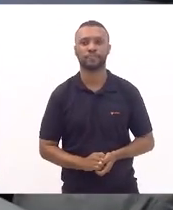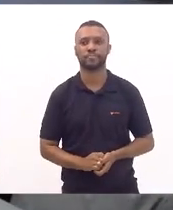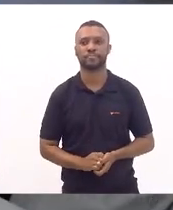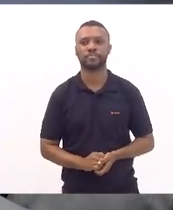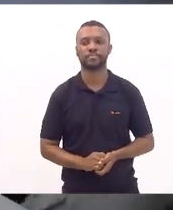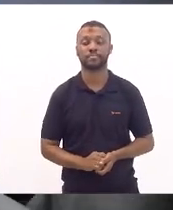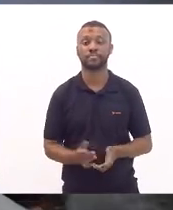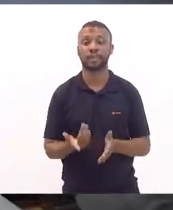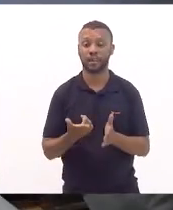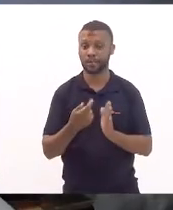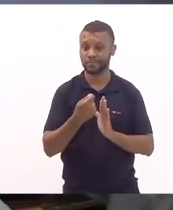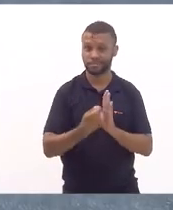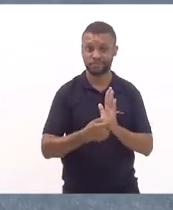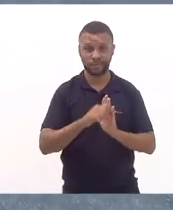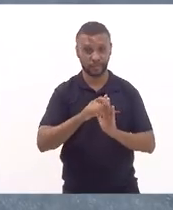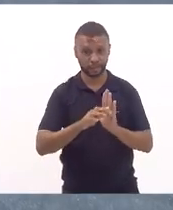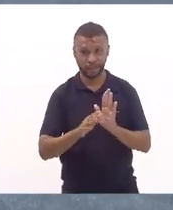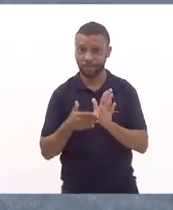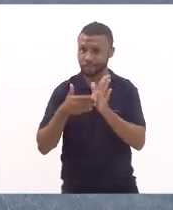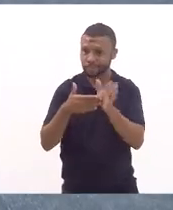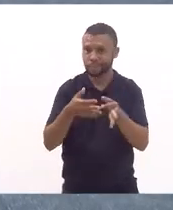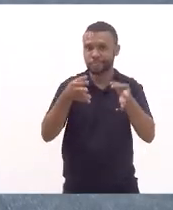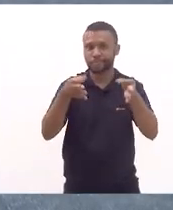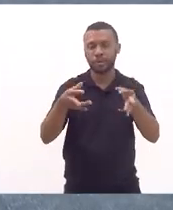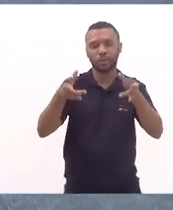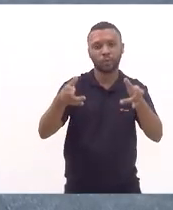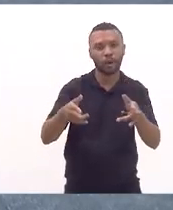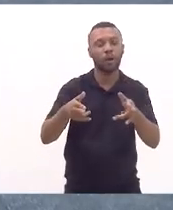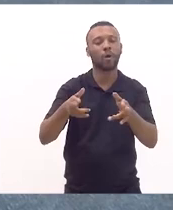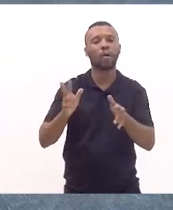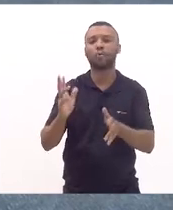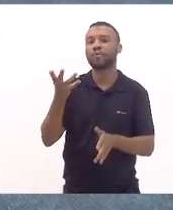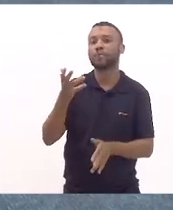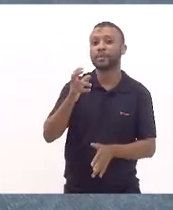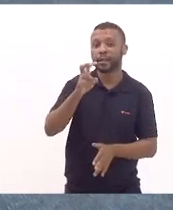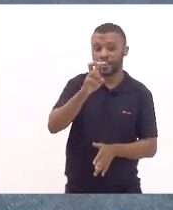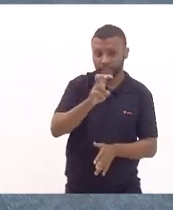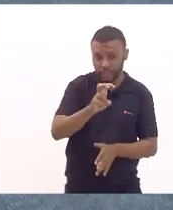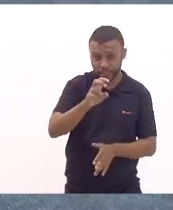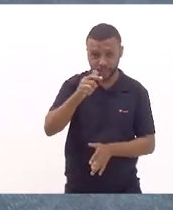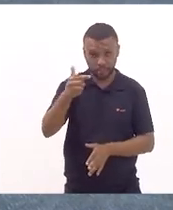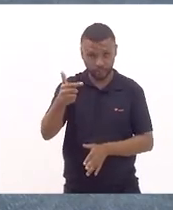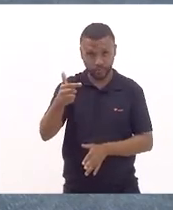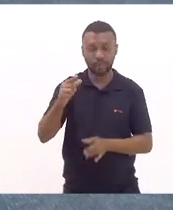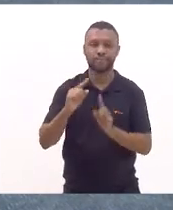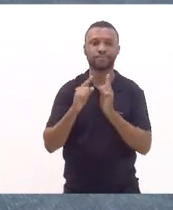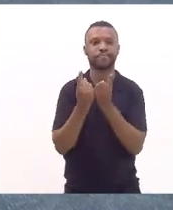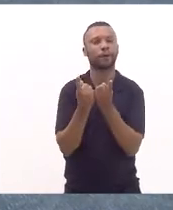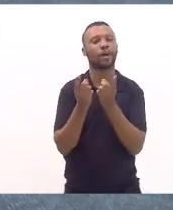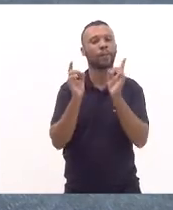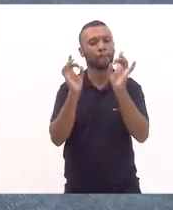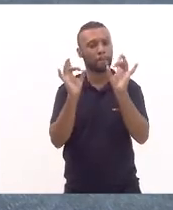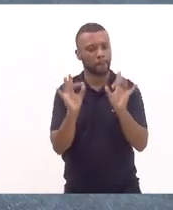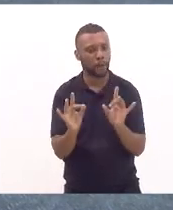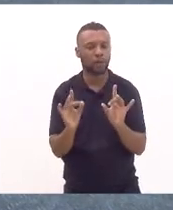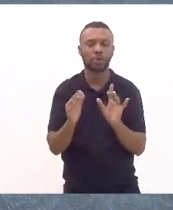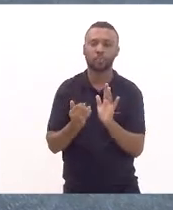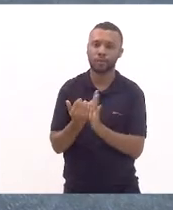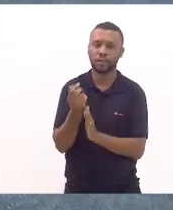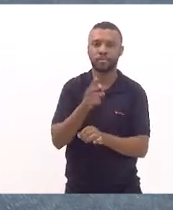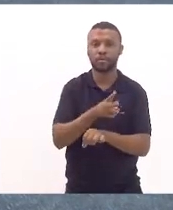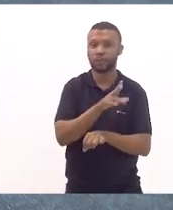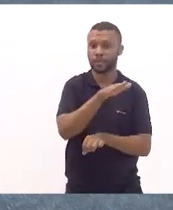A ata reflete com exatidão o ocorrido na 52ª sessão ordinária, que, iniciada às 14